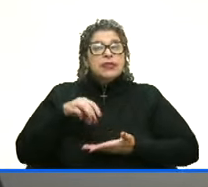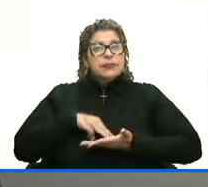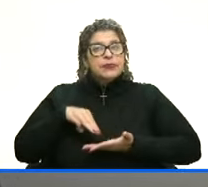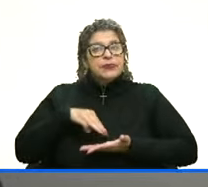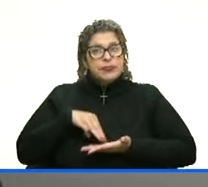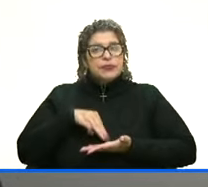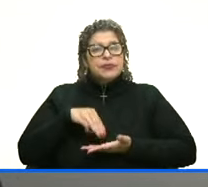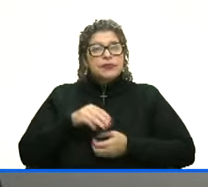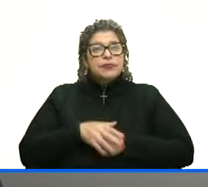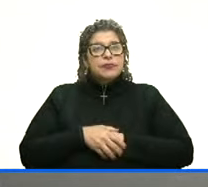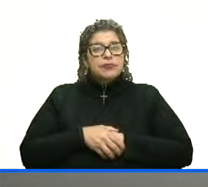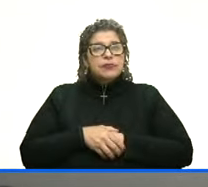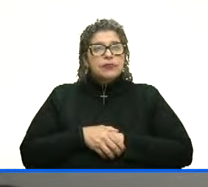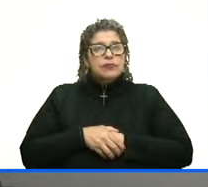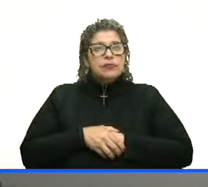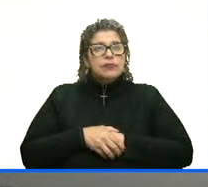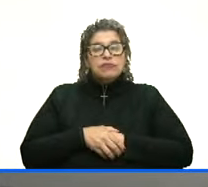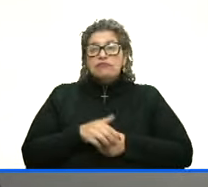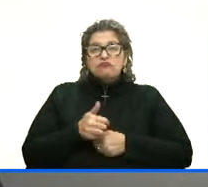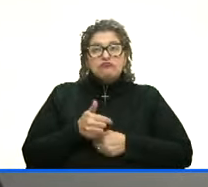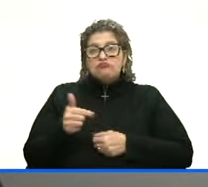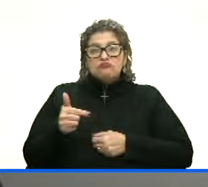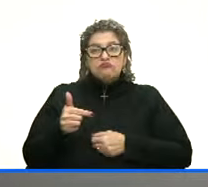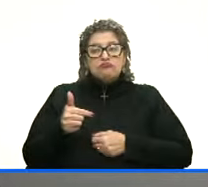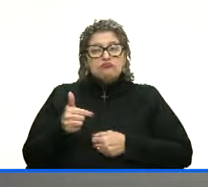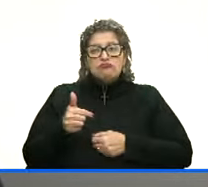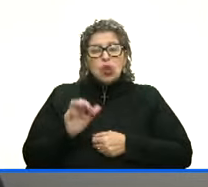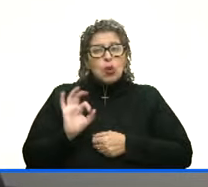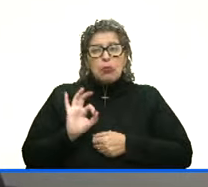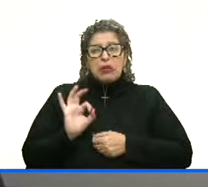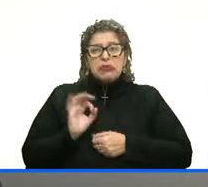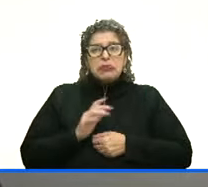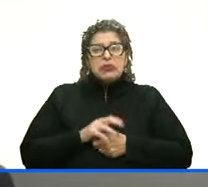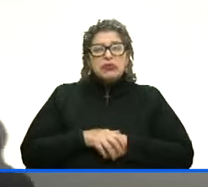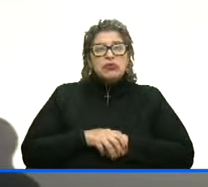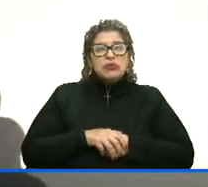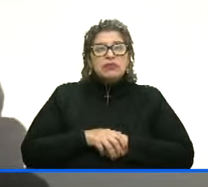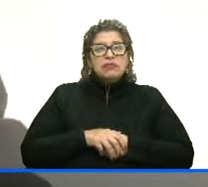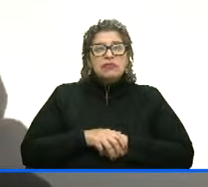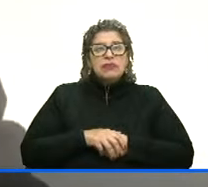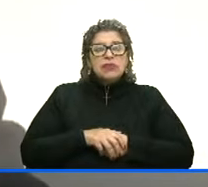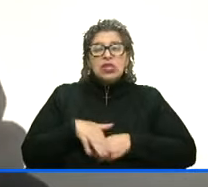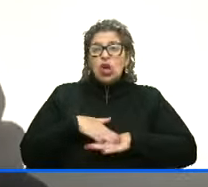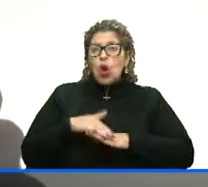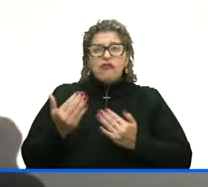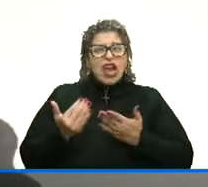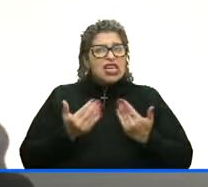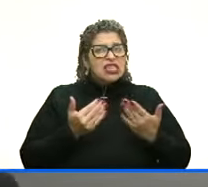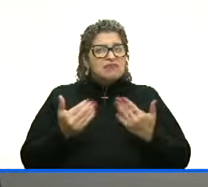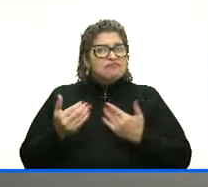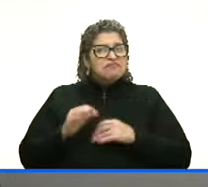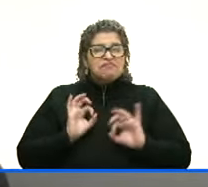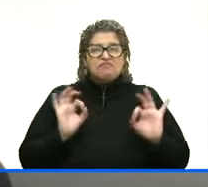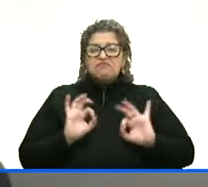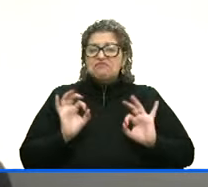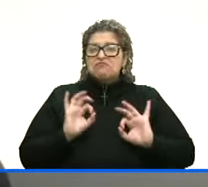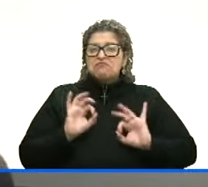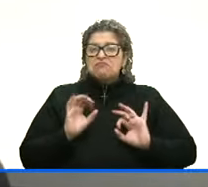secretaria sem ou praticamente sem diálogo